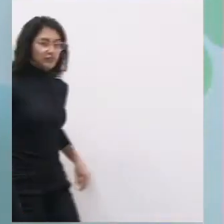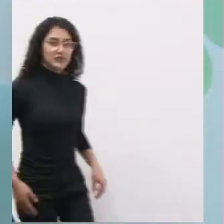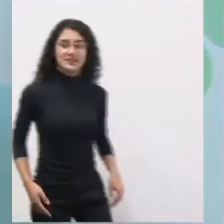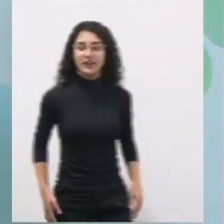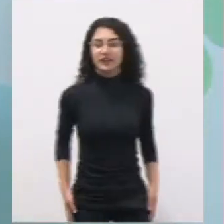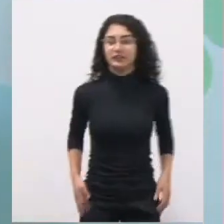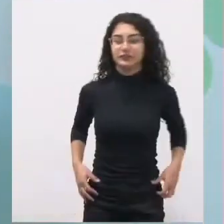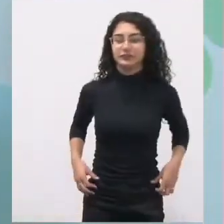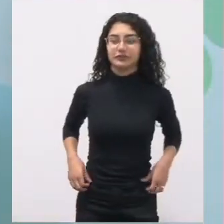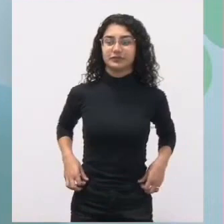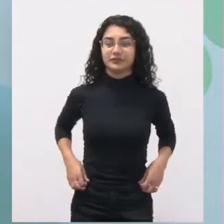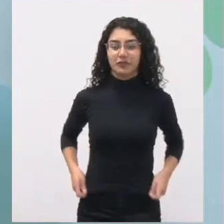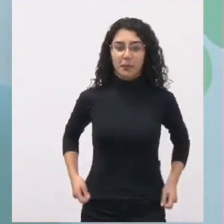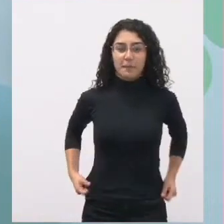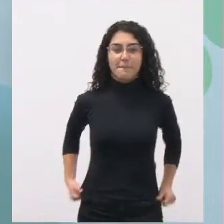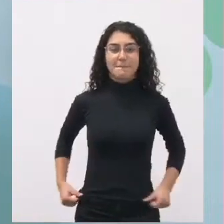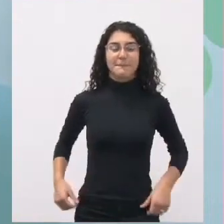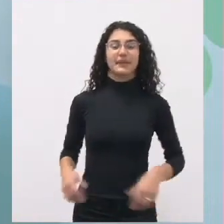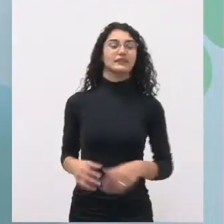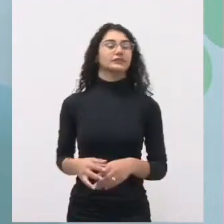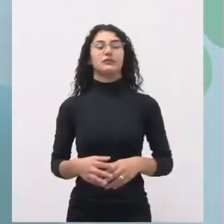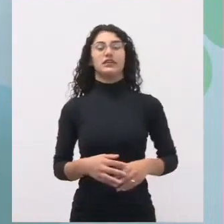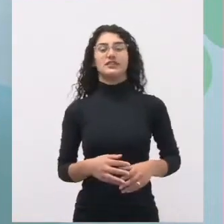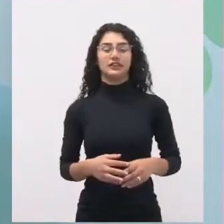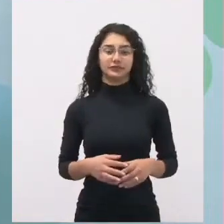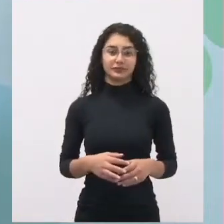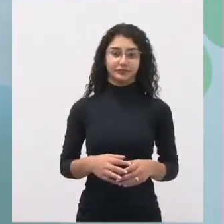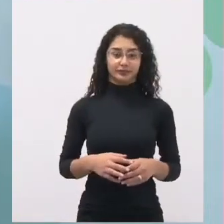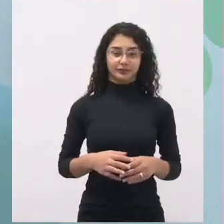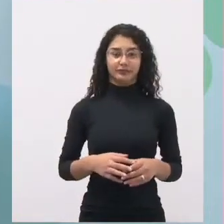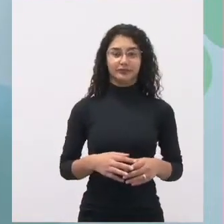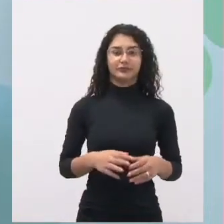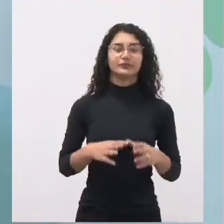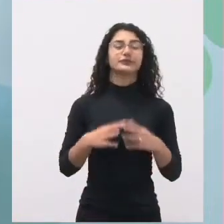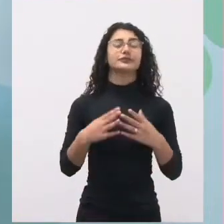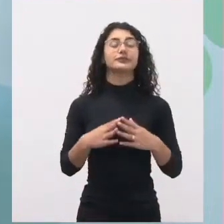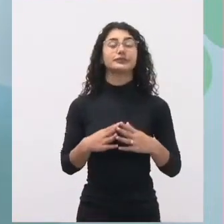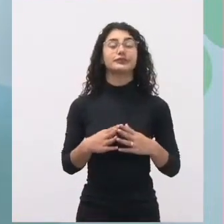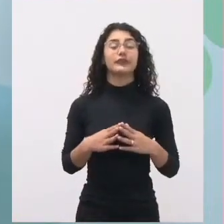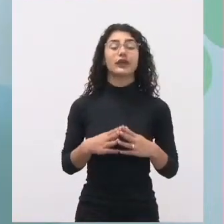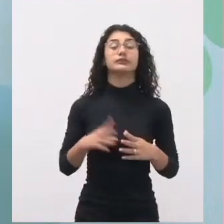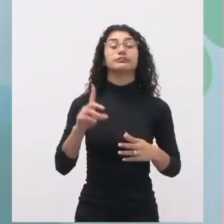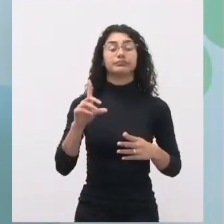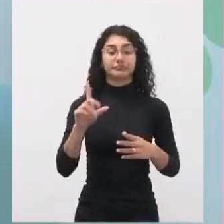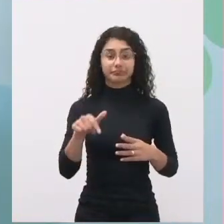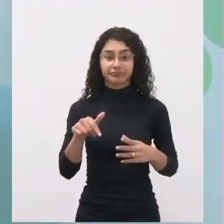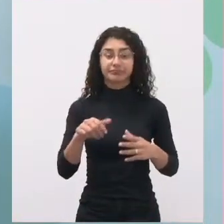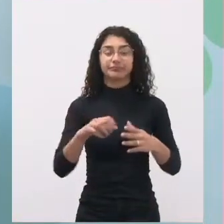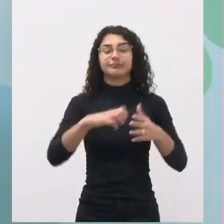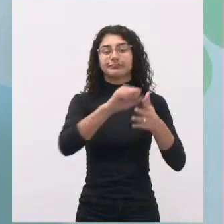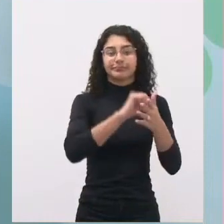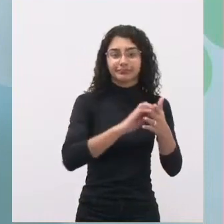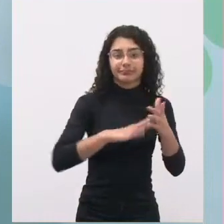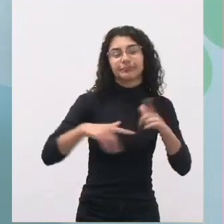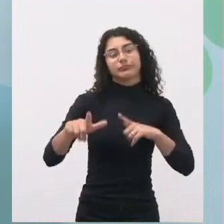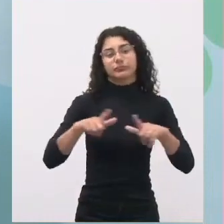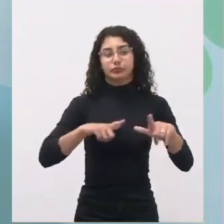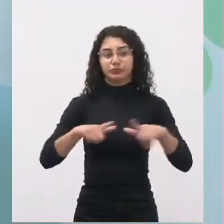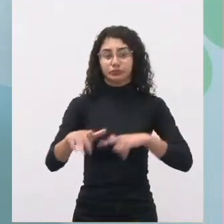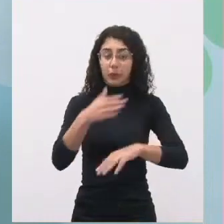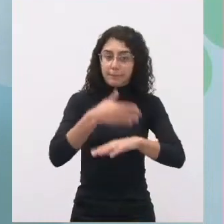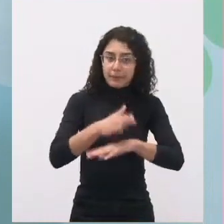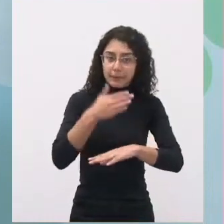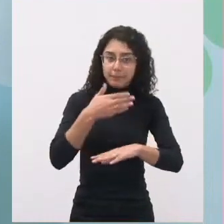questão colaborativa. Você trabalhar de uma forma colaborativa, você vai ser aquelas divergências. Então, isso é o exercício de trabalhar essa